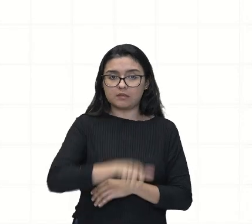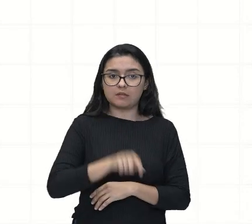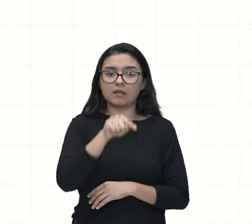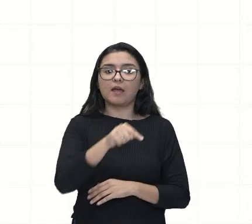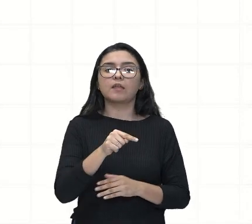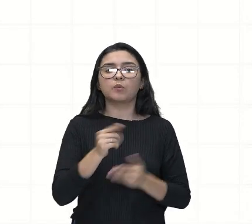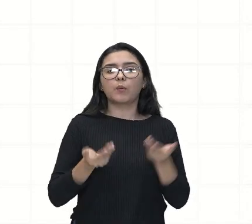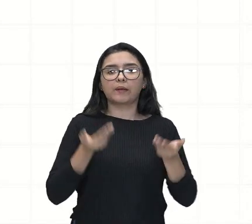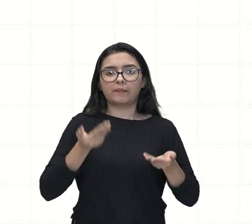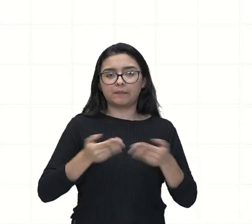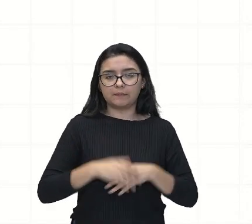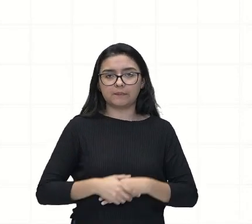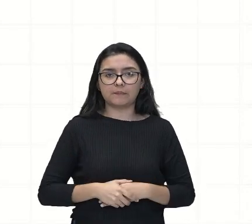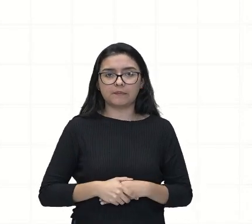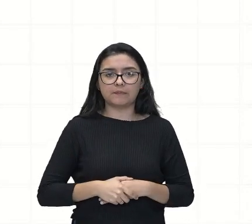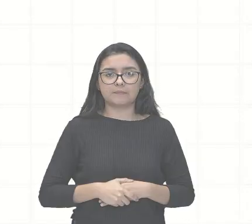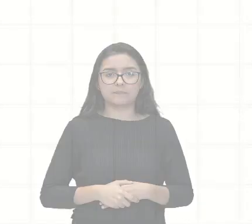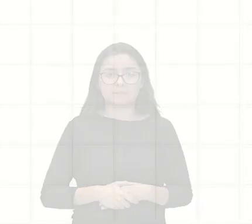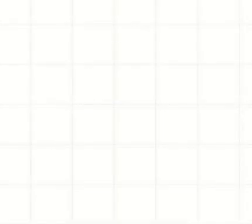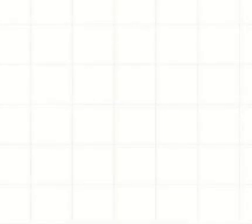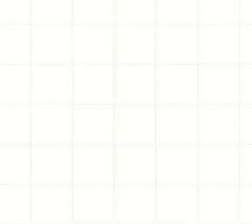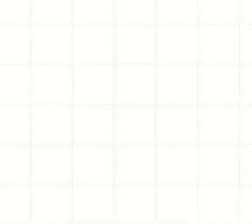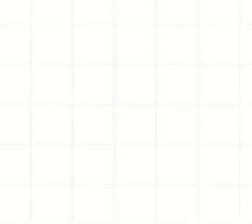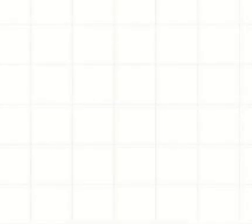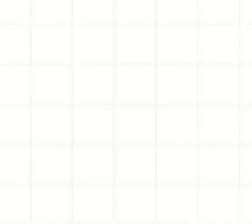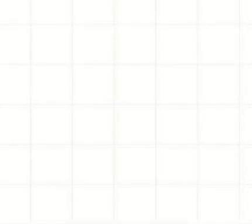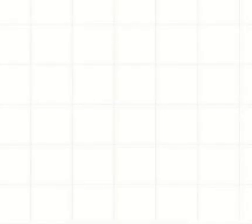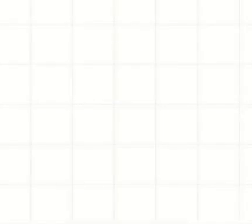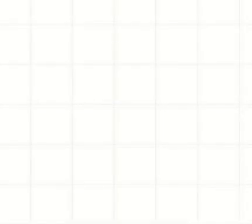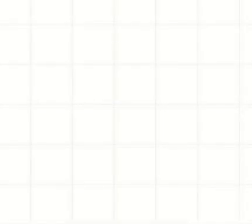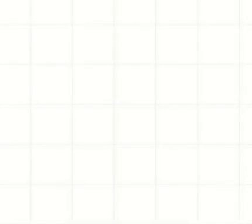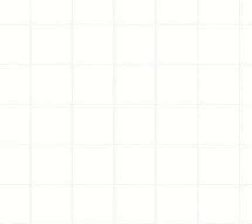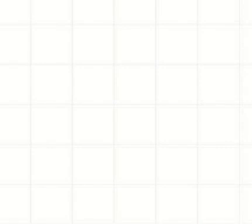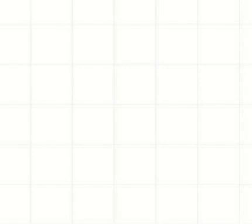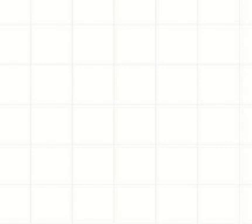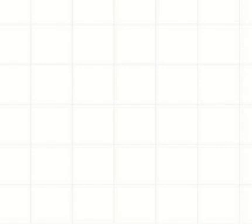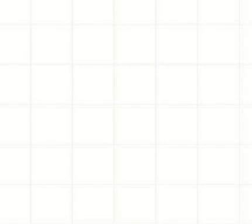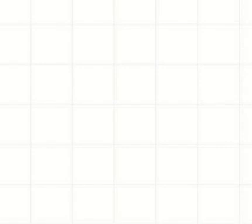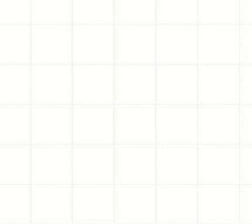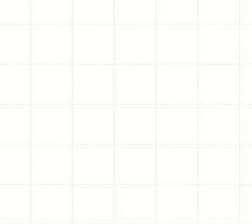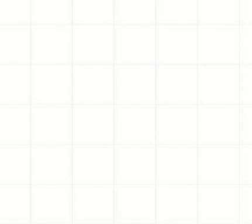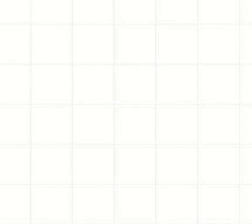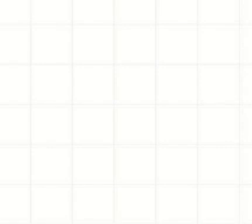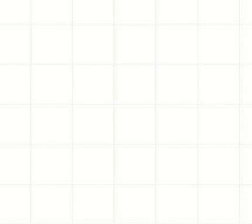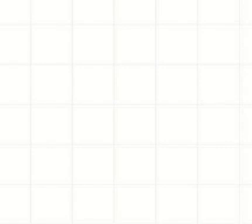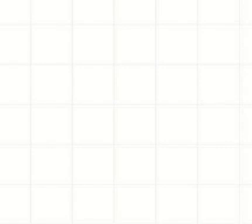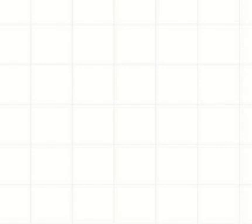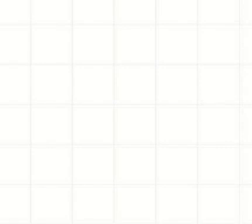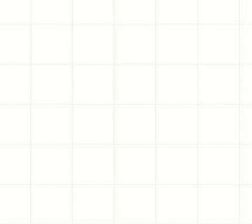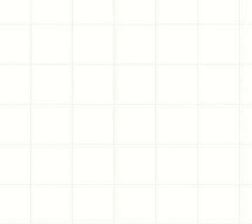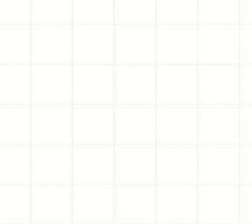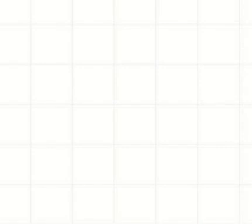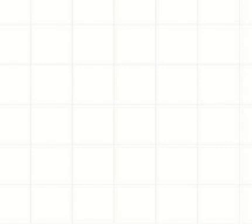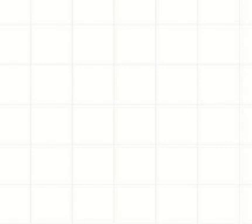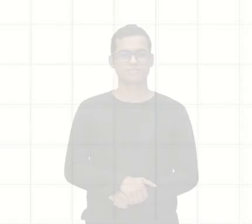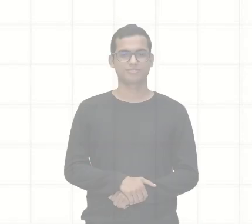no equilíbrio aqui, ó. Tudo bem? Qual é a pior? A pior, né? Nós temos aqui